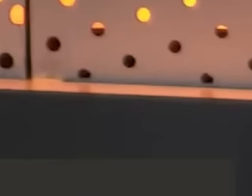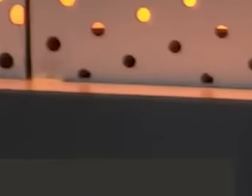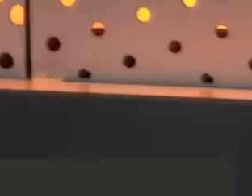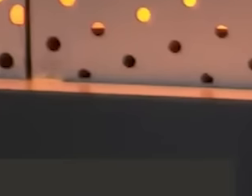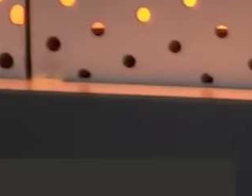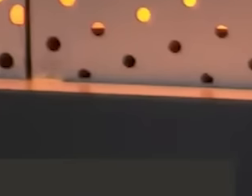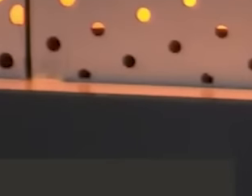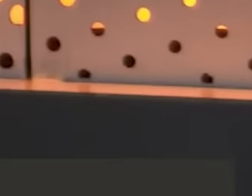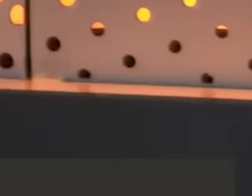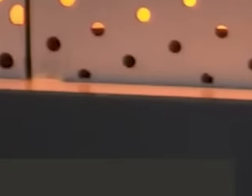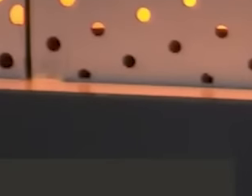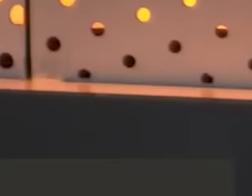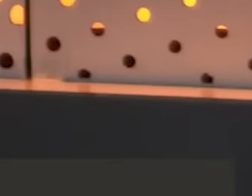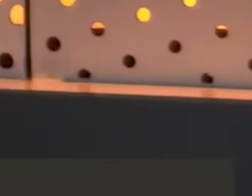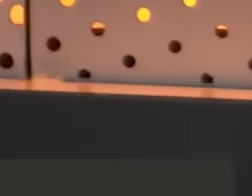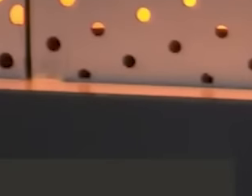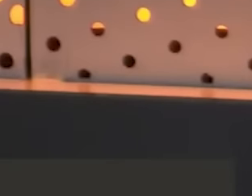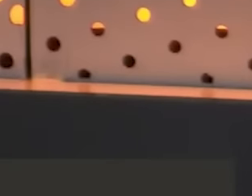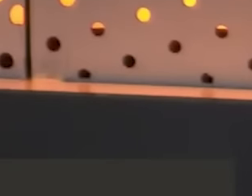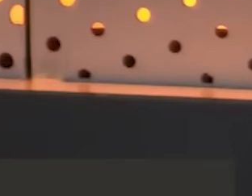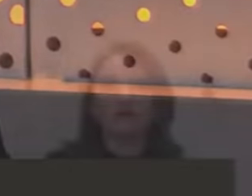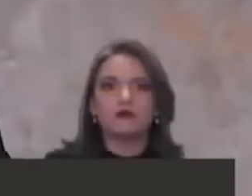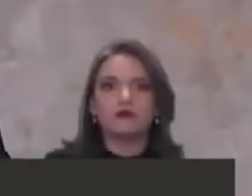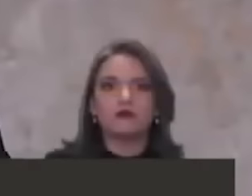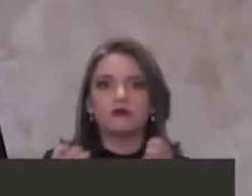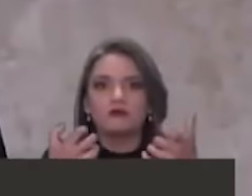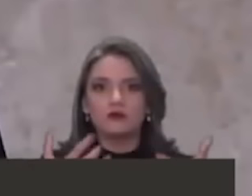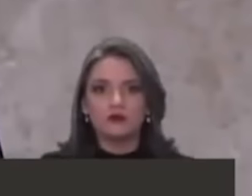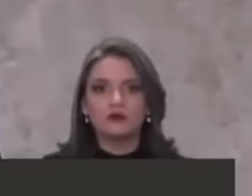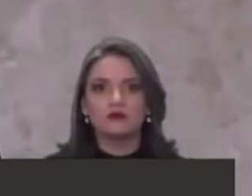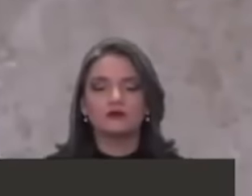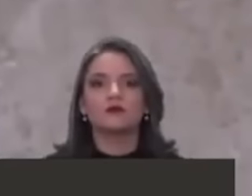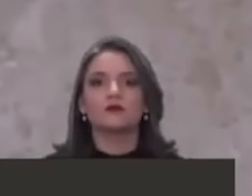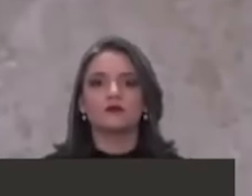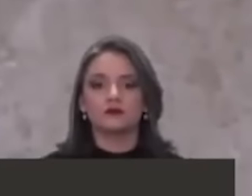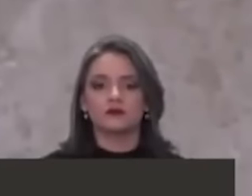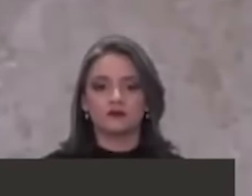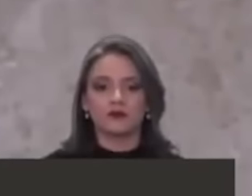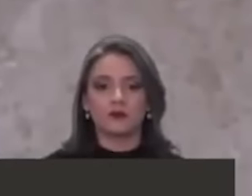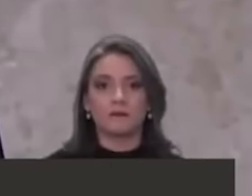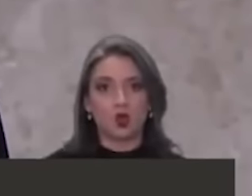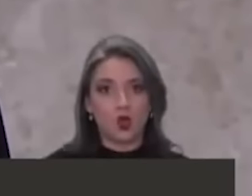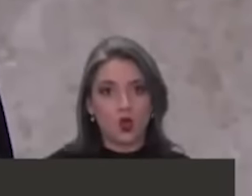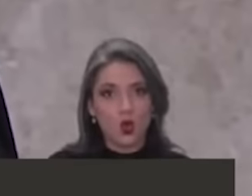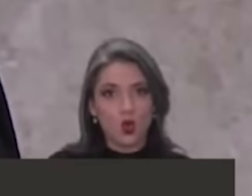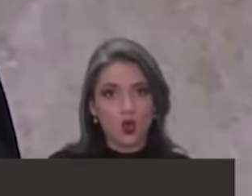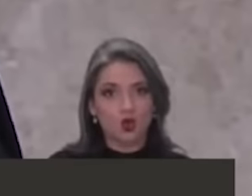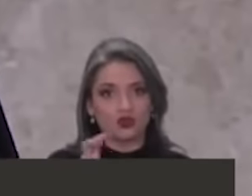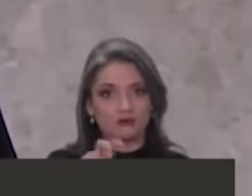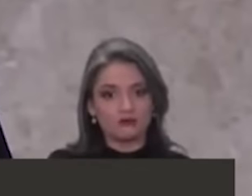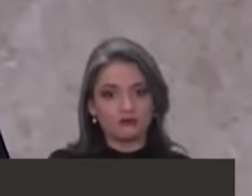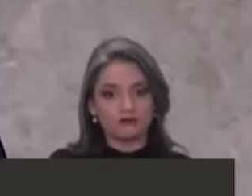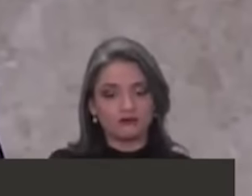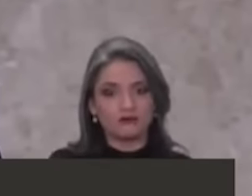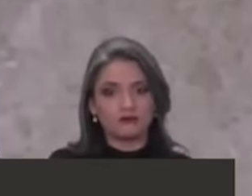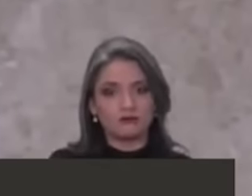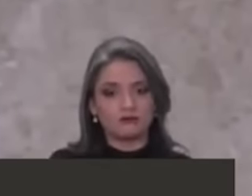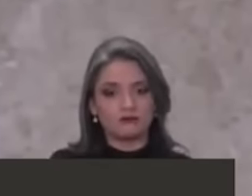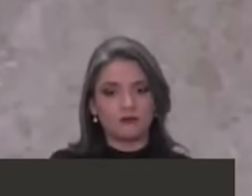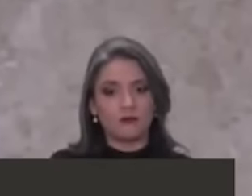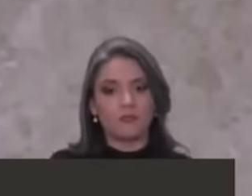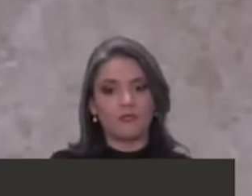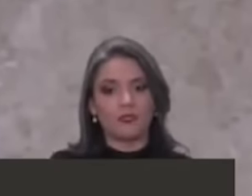uma possível legalização das drogas. Que ainda hoje, pela manhã, recebi uma